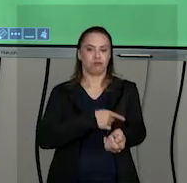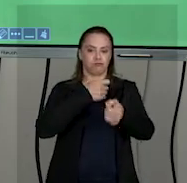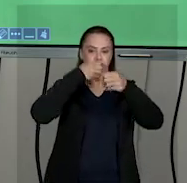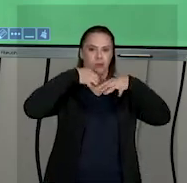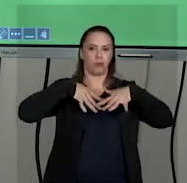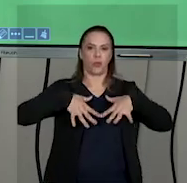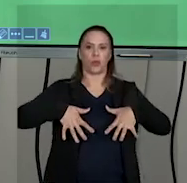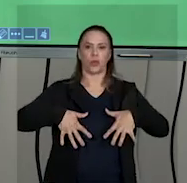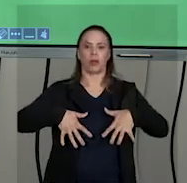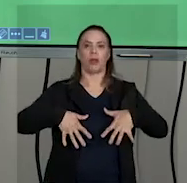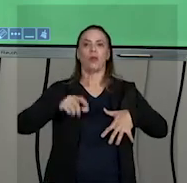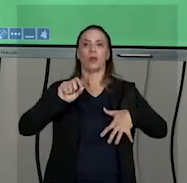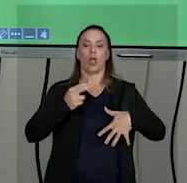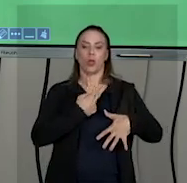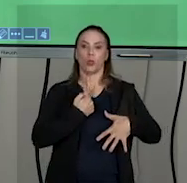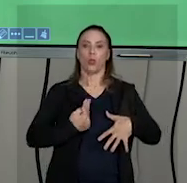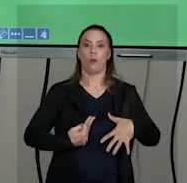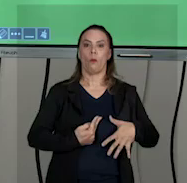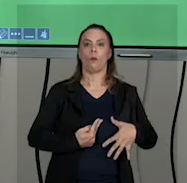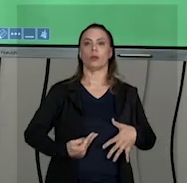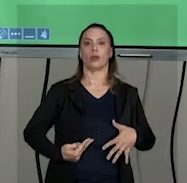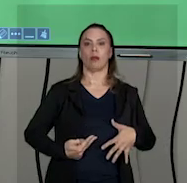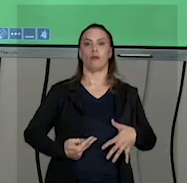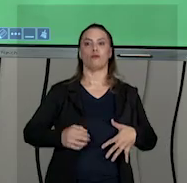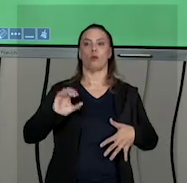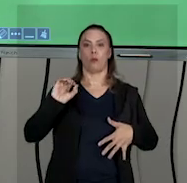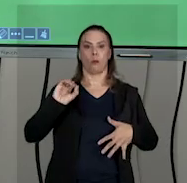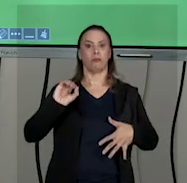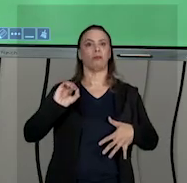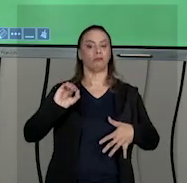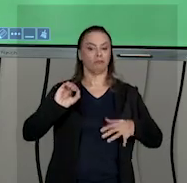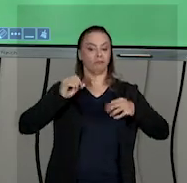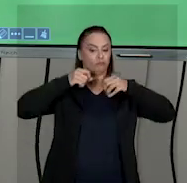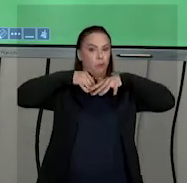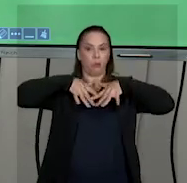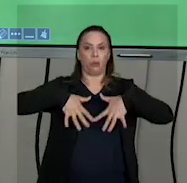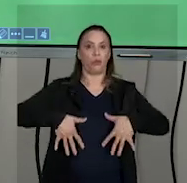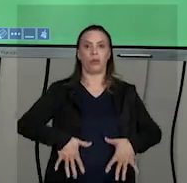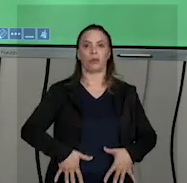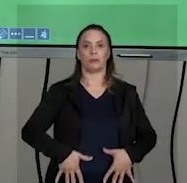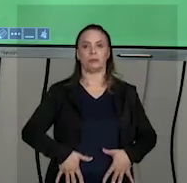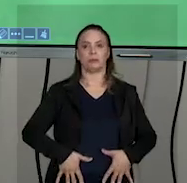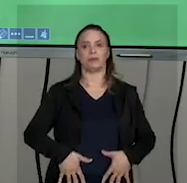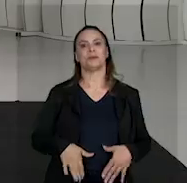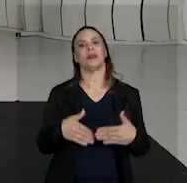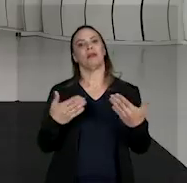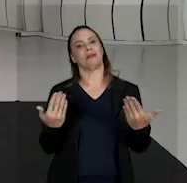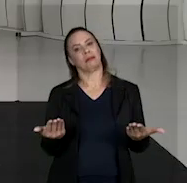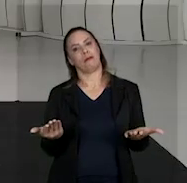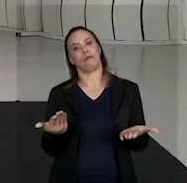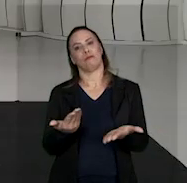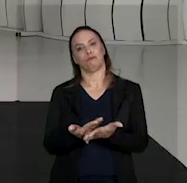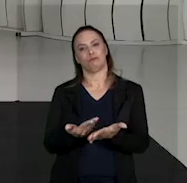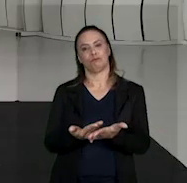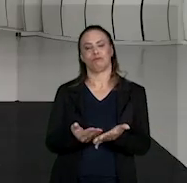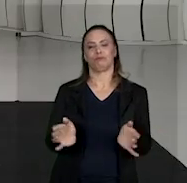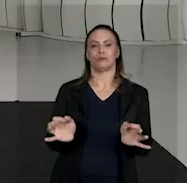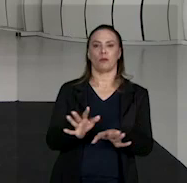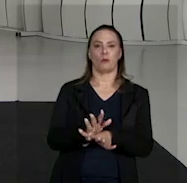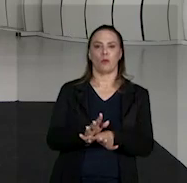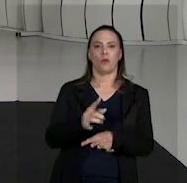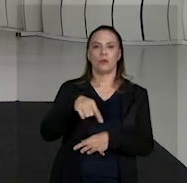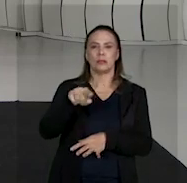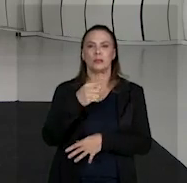nutriente e oxigênio para o nosso corpo. Pessoal, fechamos por aqui. Se vocês ficaram com alguma dúvida